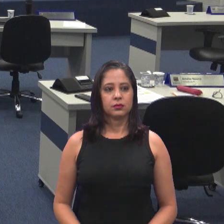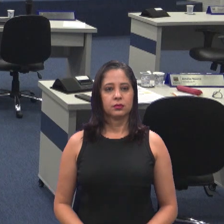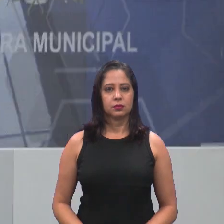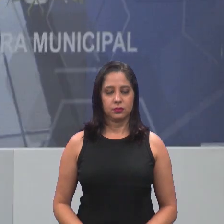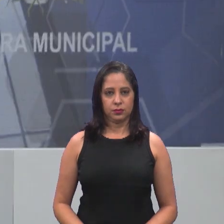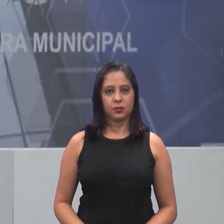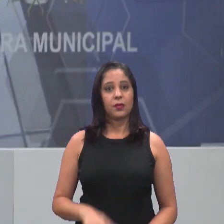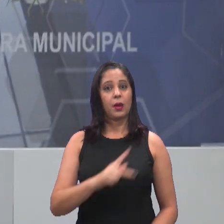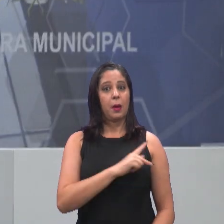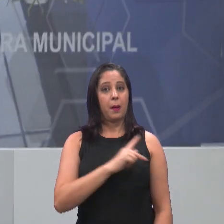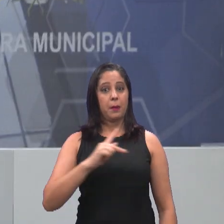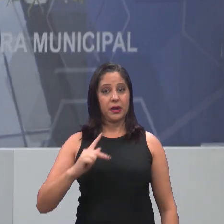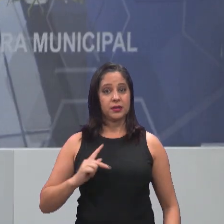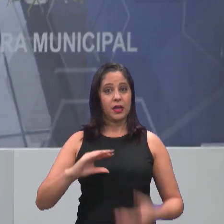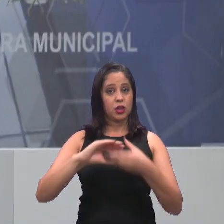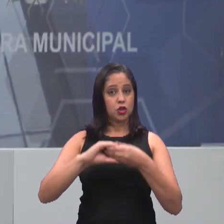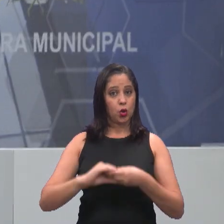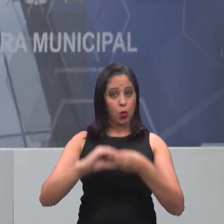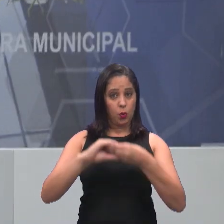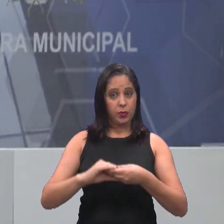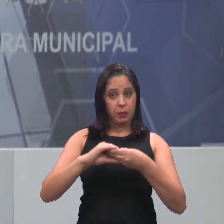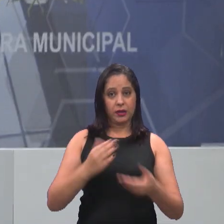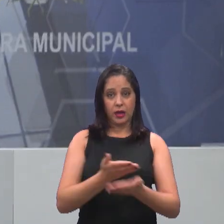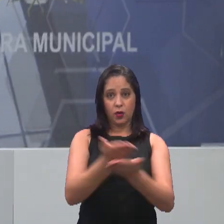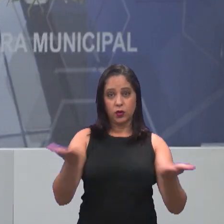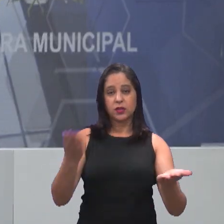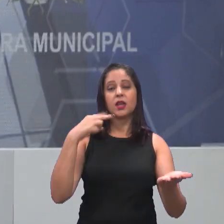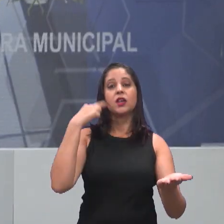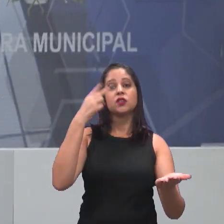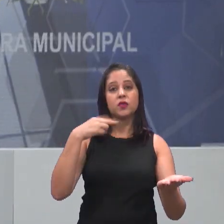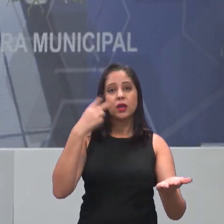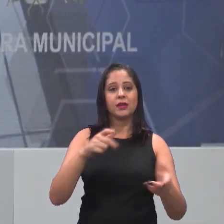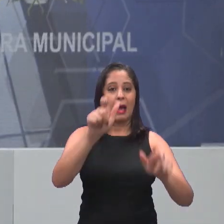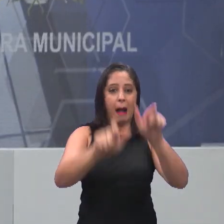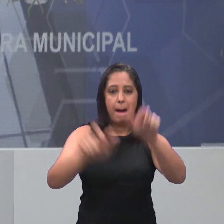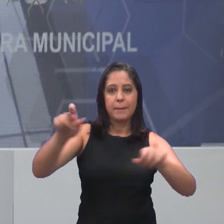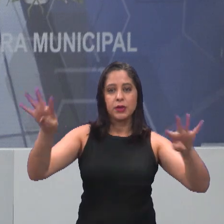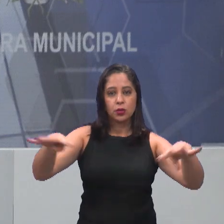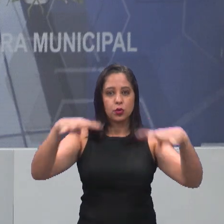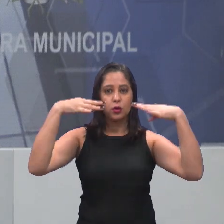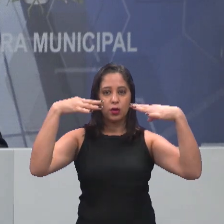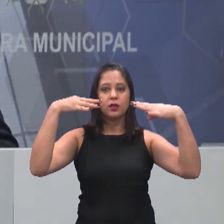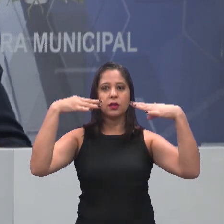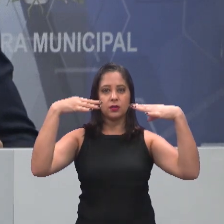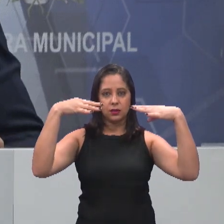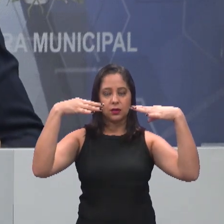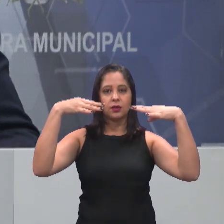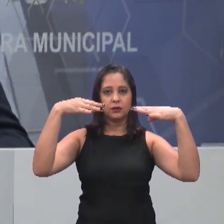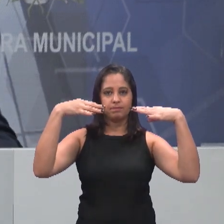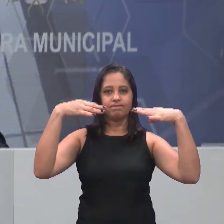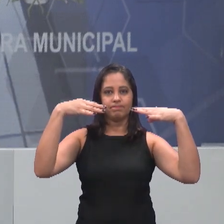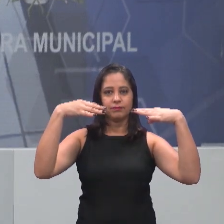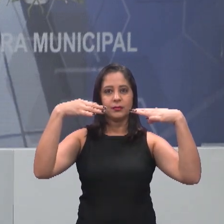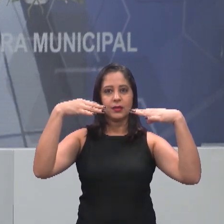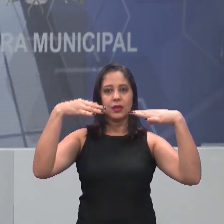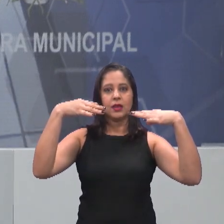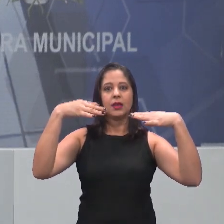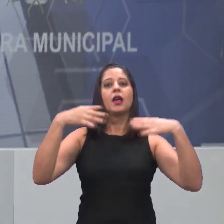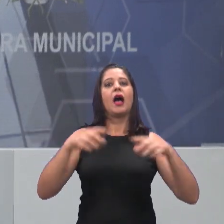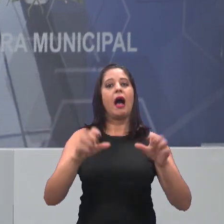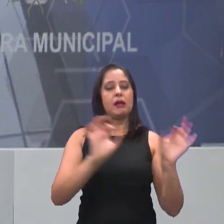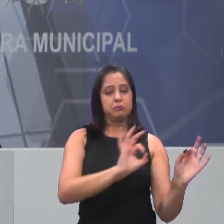Presidente, quero cumprimentar aqui os nobres vereadores, as pessoas que estão nos assistindo aqui pela TV Câmara, pelas nossas